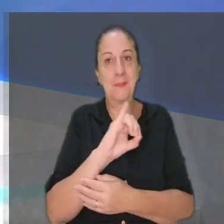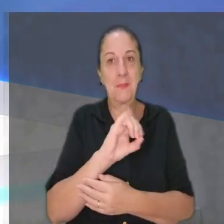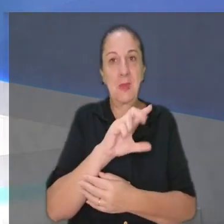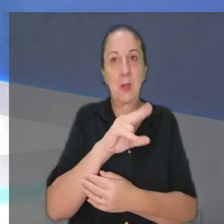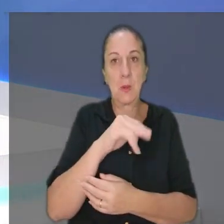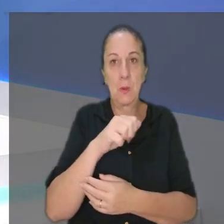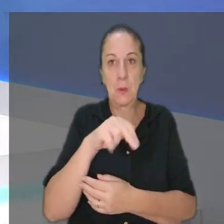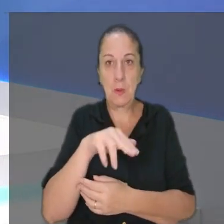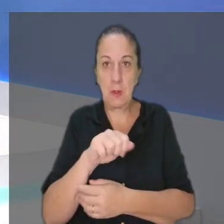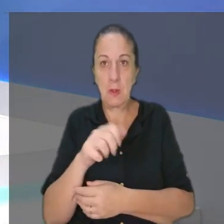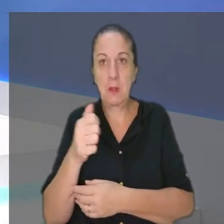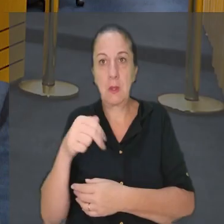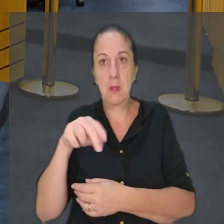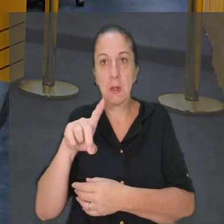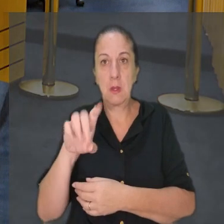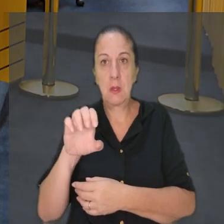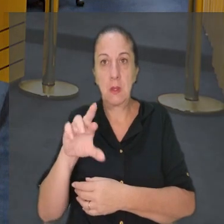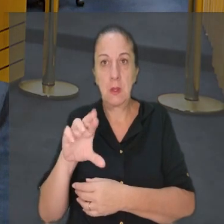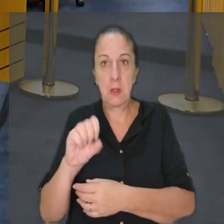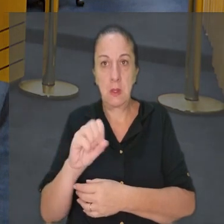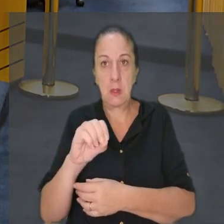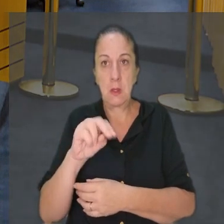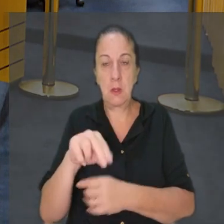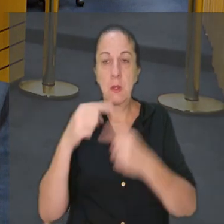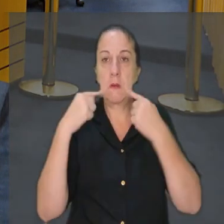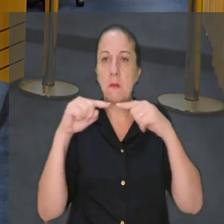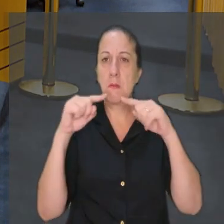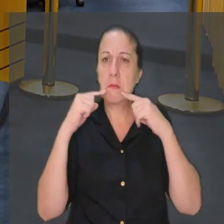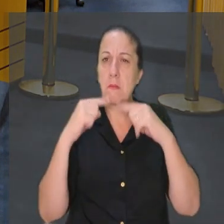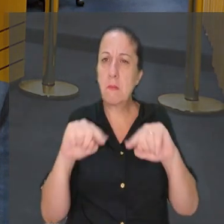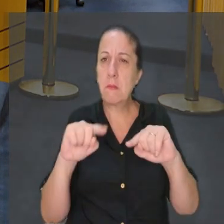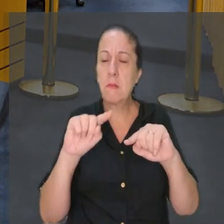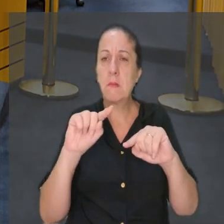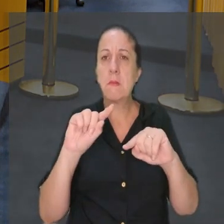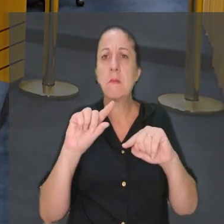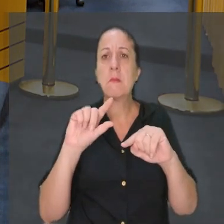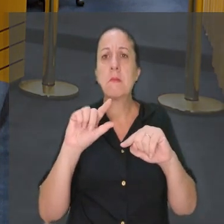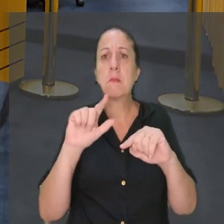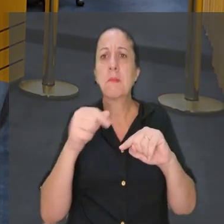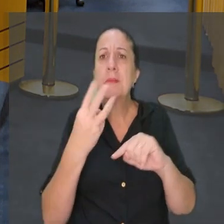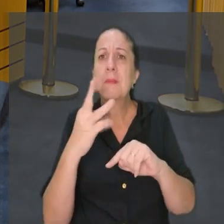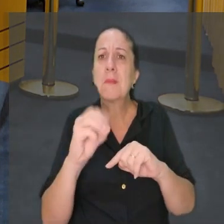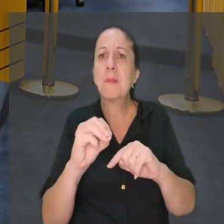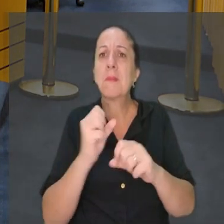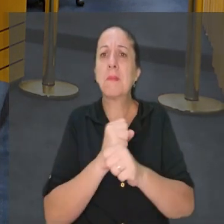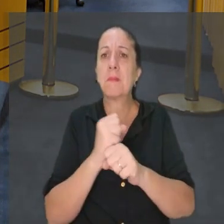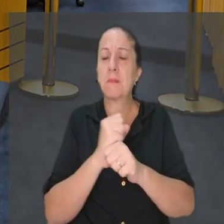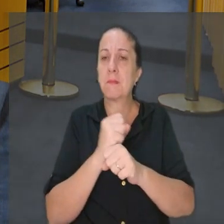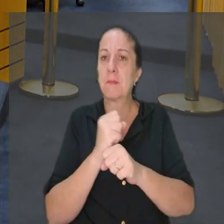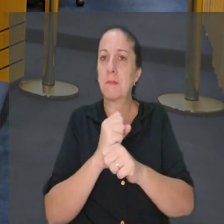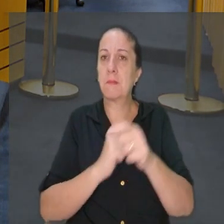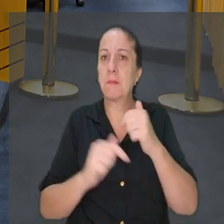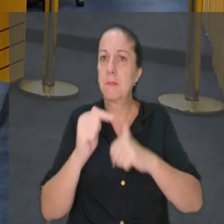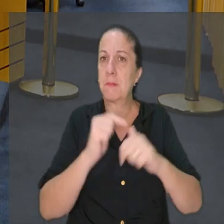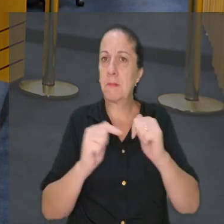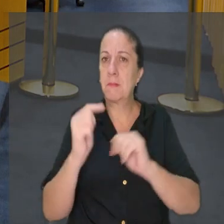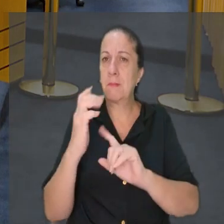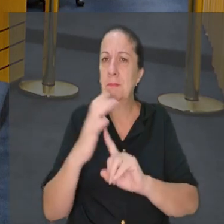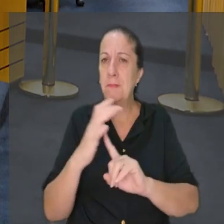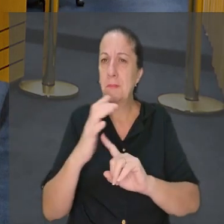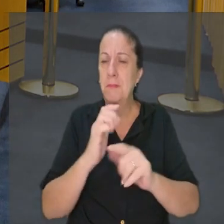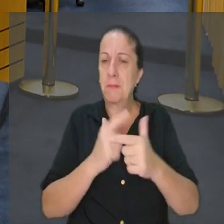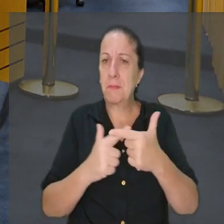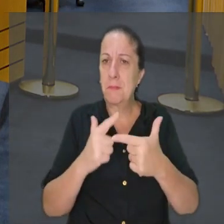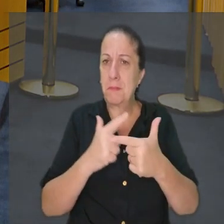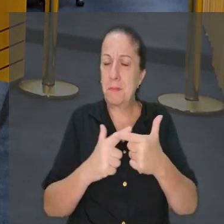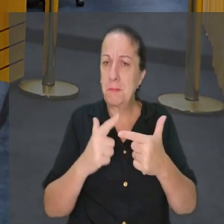Olá, Luana, Anderson. Olha, na reclamação trabalhista, o bancário relatou que após mais de 30 anos de trabalho, começou a enfrentar problemas com um